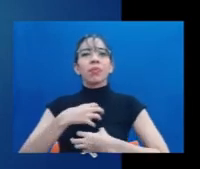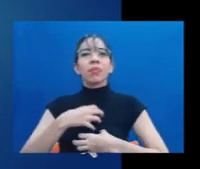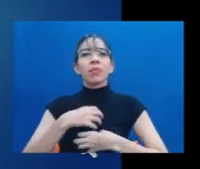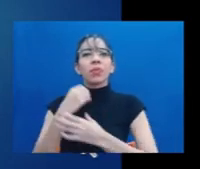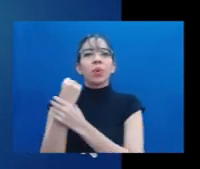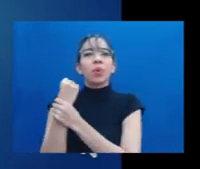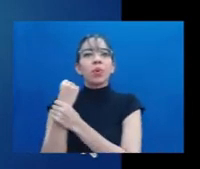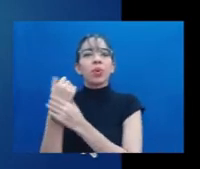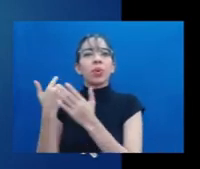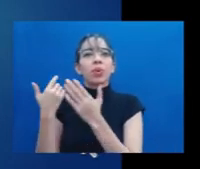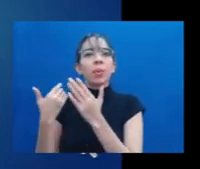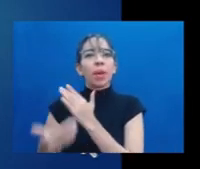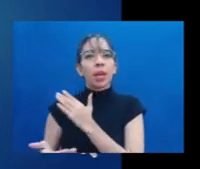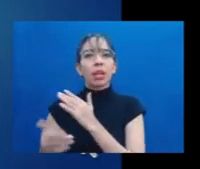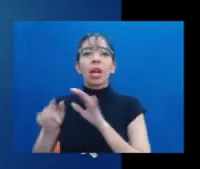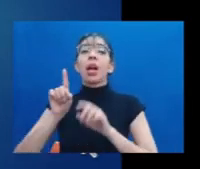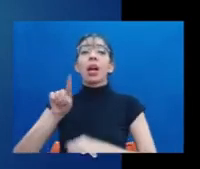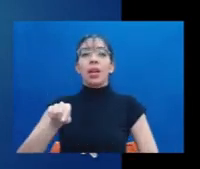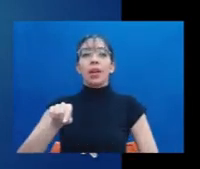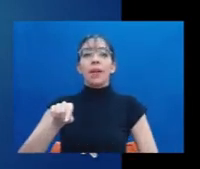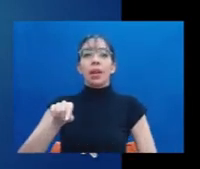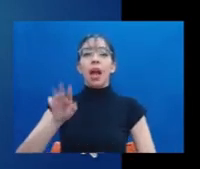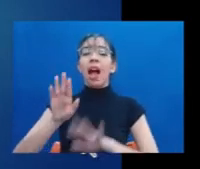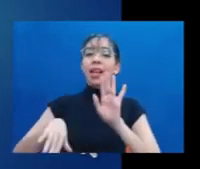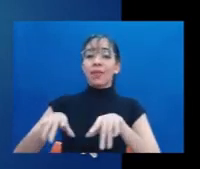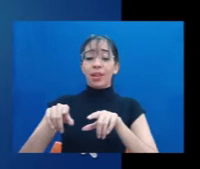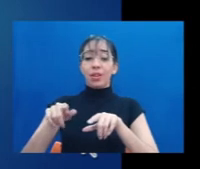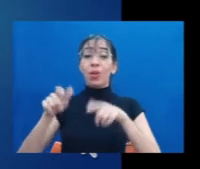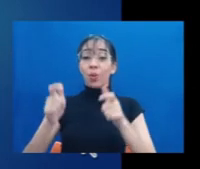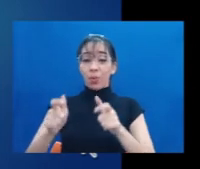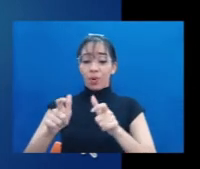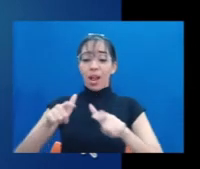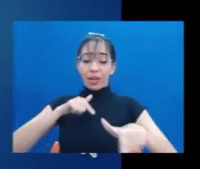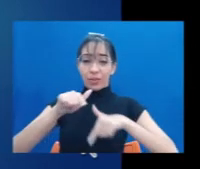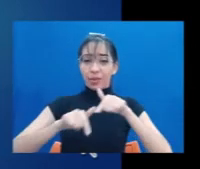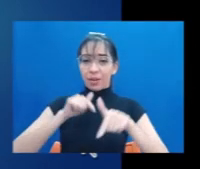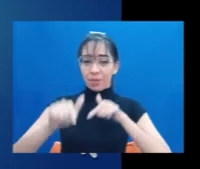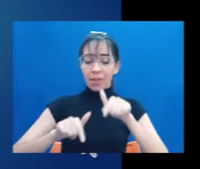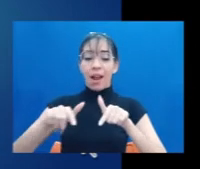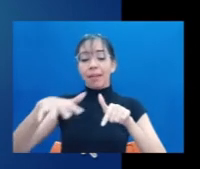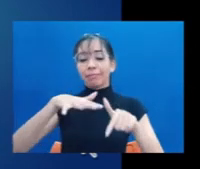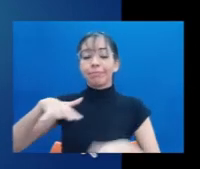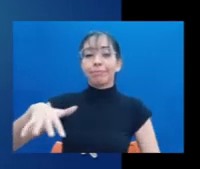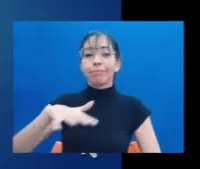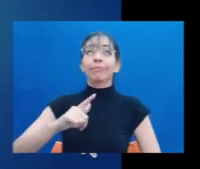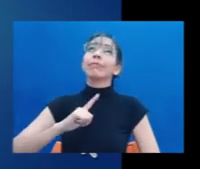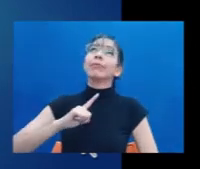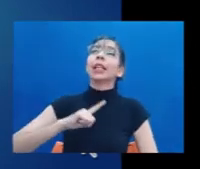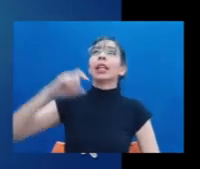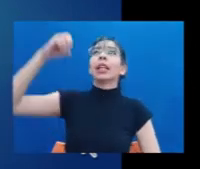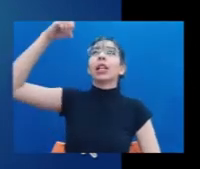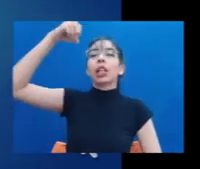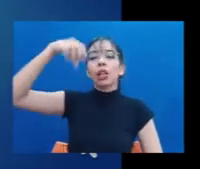E o que seria a condição insegura? A condição insegura é uma deficiência ou irregularidade técnica existente no local de trabalho. Então, por exemplo,